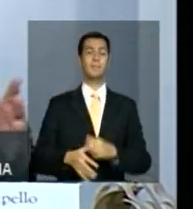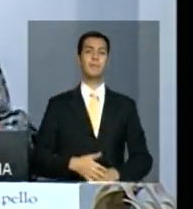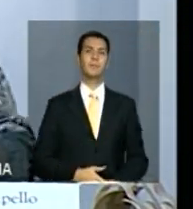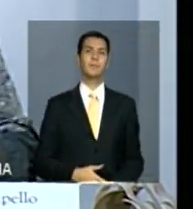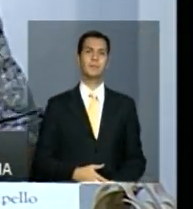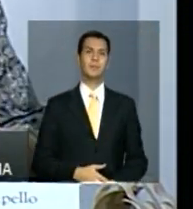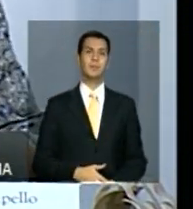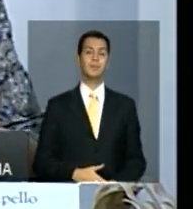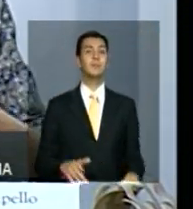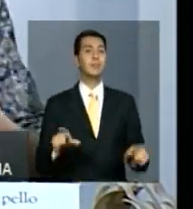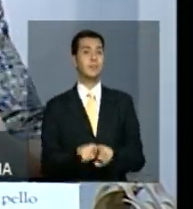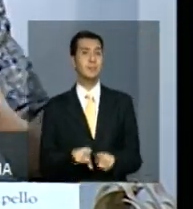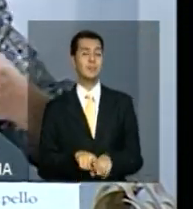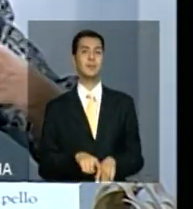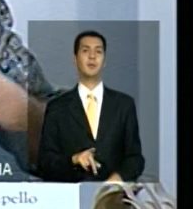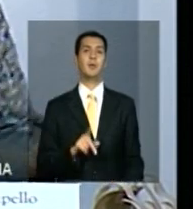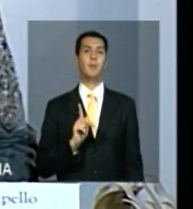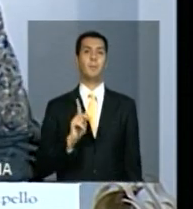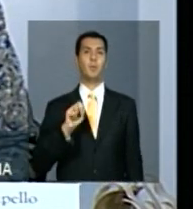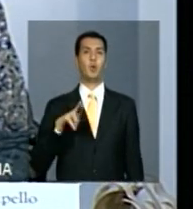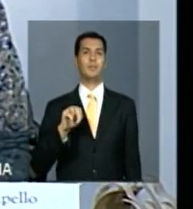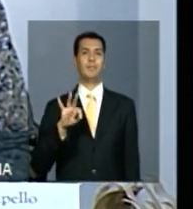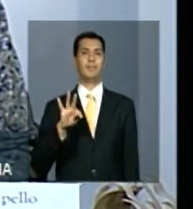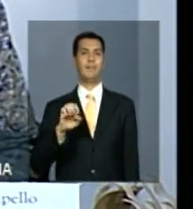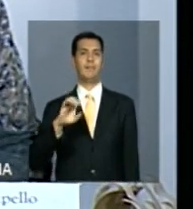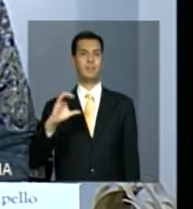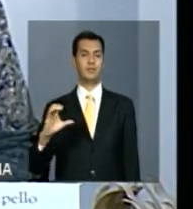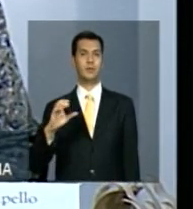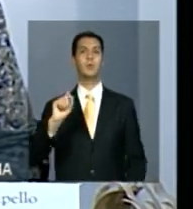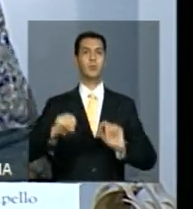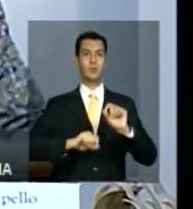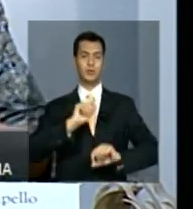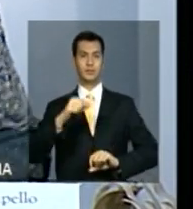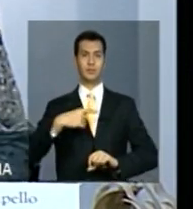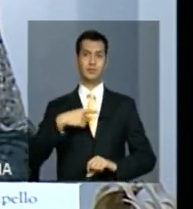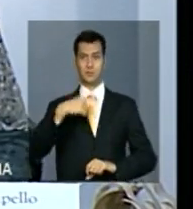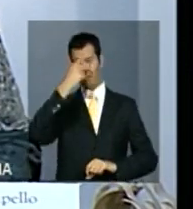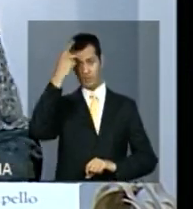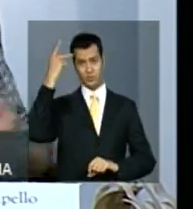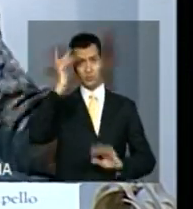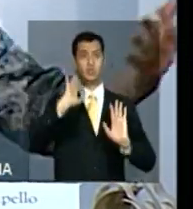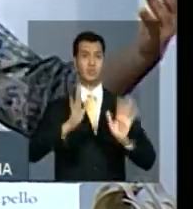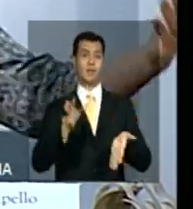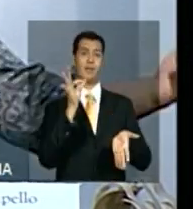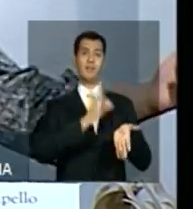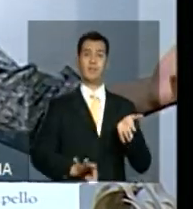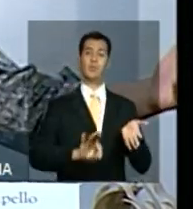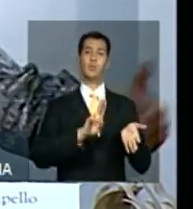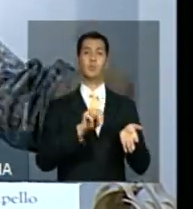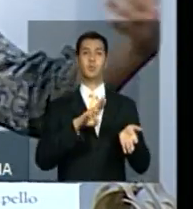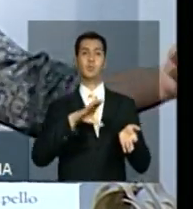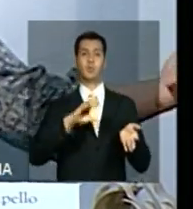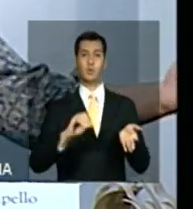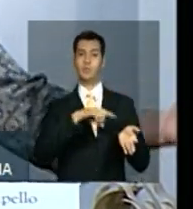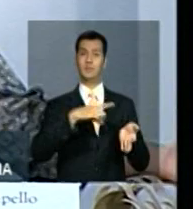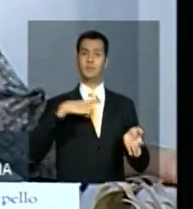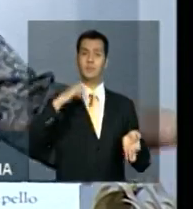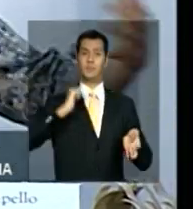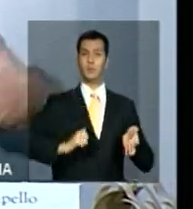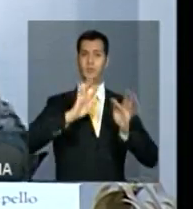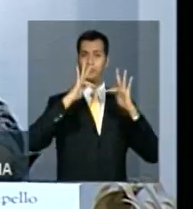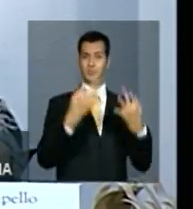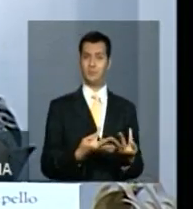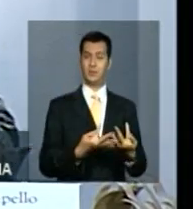é como mesmo pessoas que já estão no no cadastro único e recebem bolsa fam para que essa população extremamente